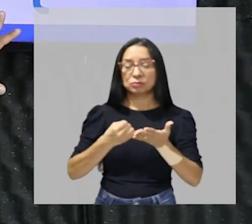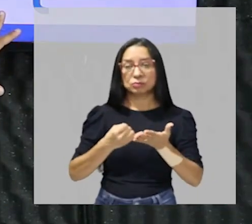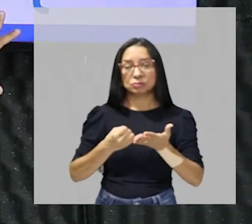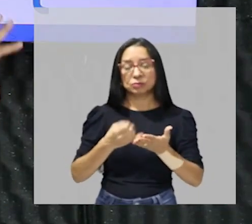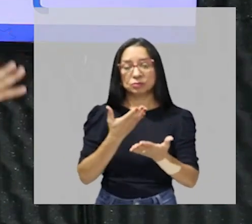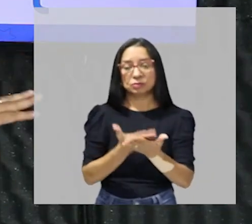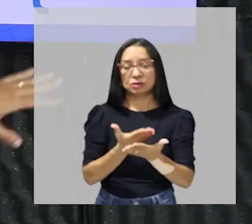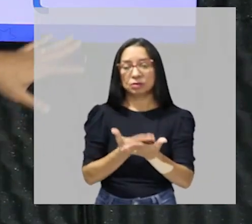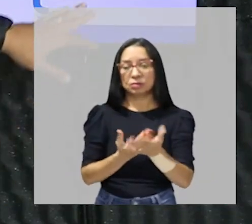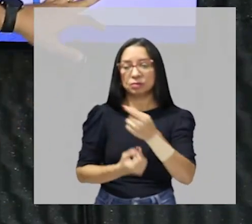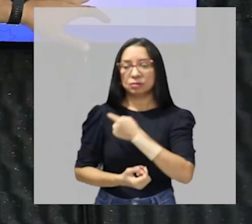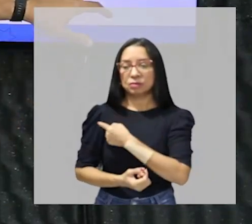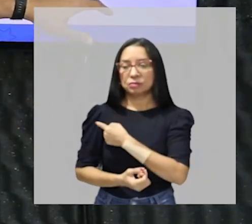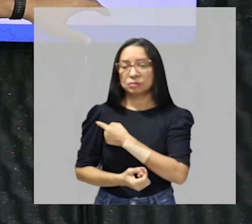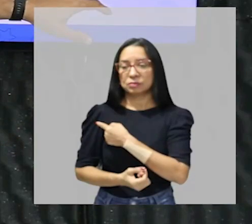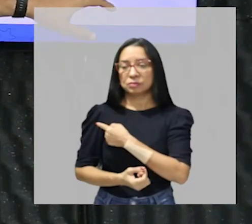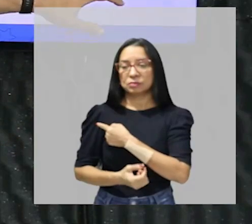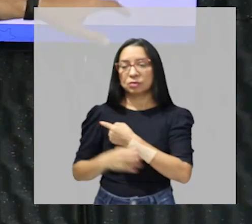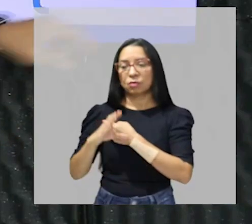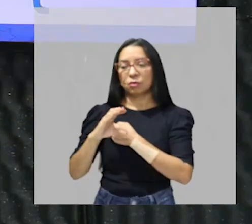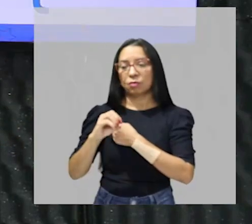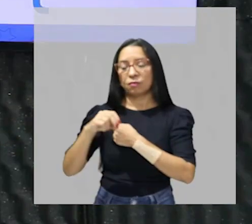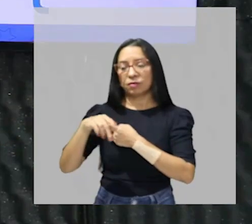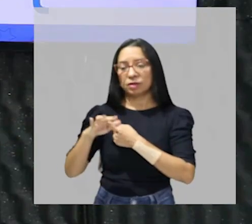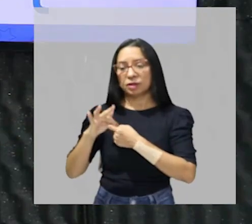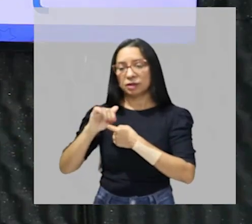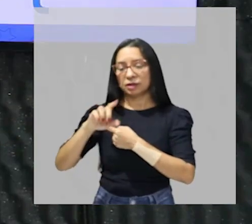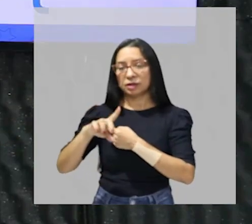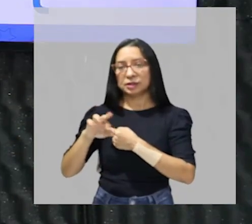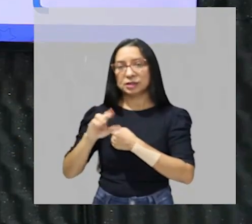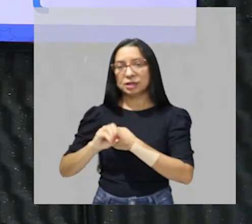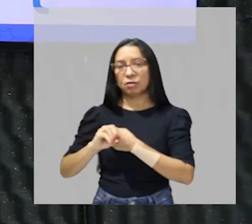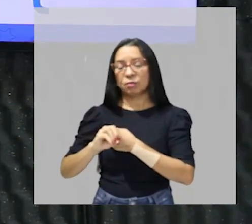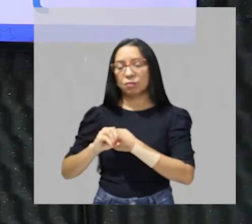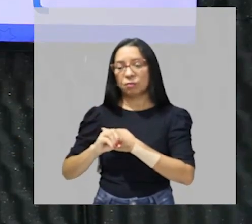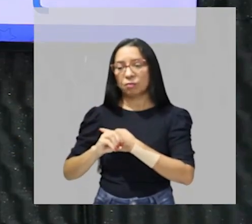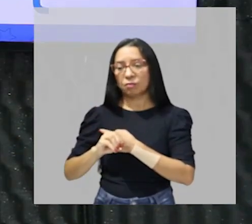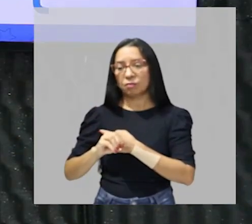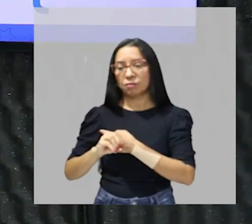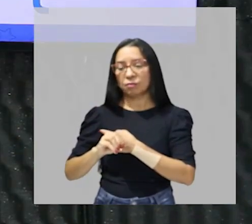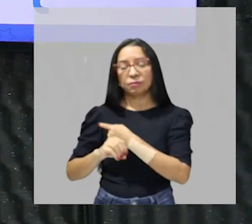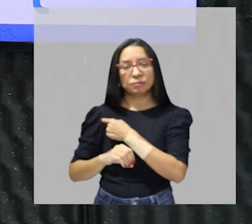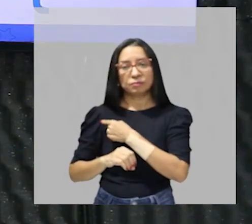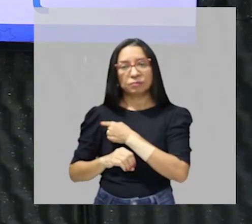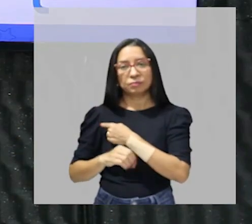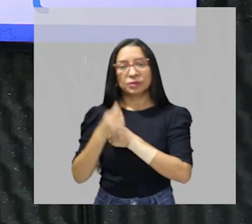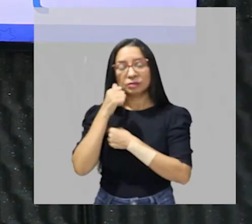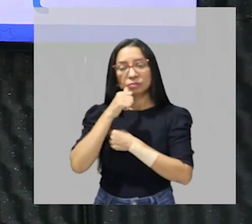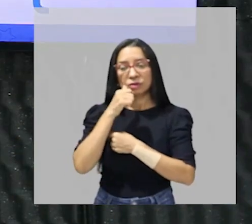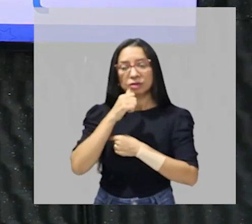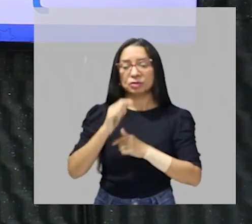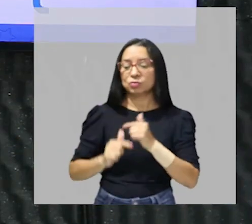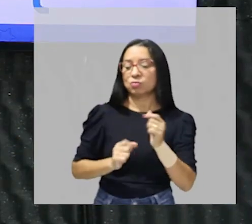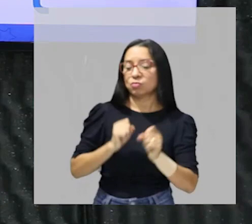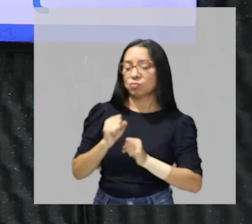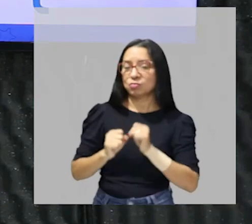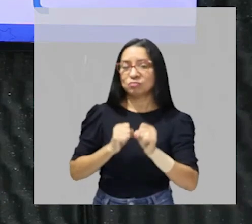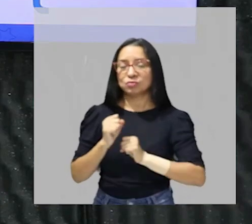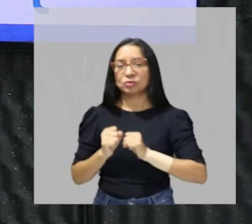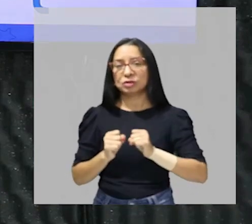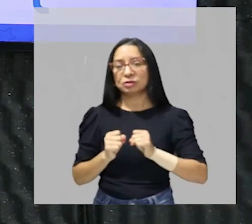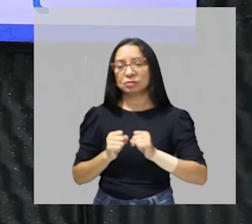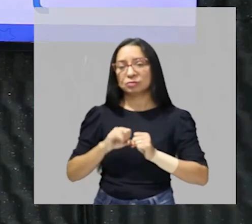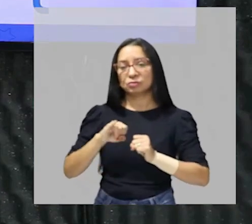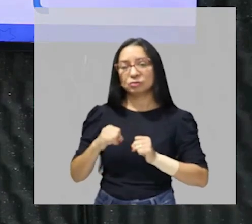Combate em si. Existe a presença de confederação, federação. As meninas estavam lutando jiu-jitsu. Jiu-jitsu é uma luta de